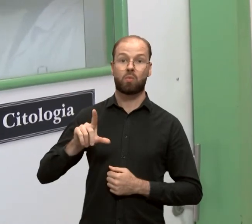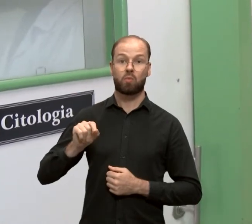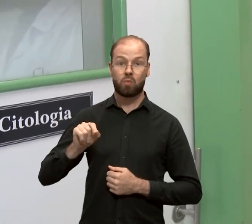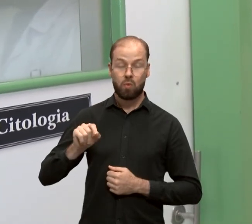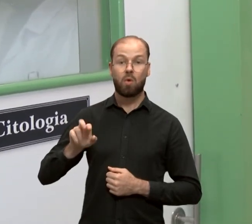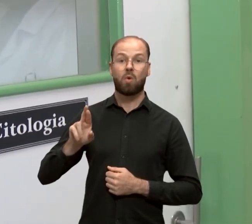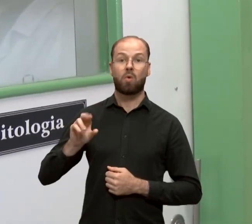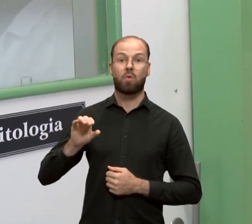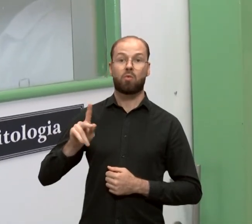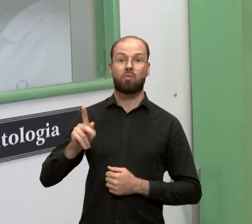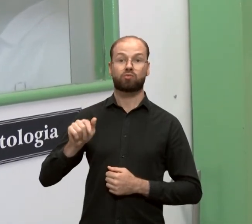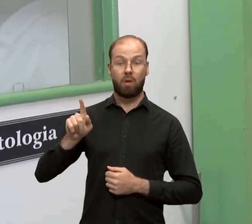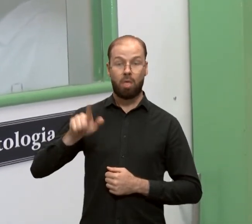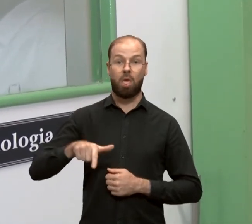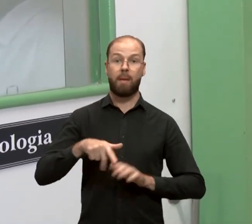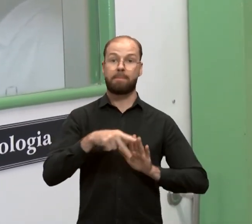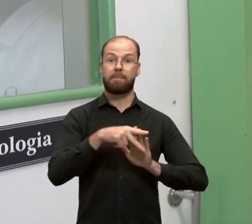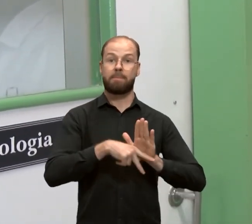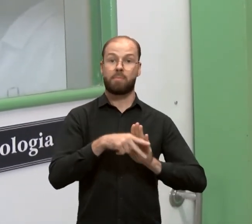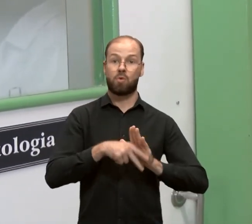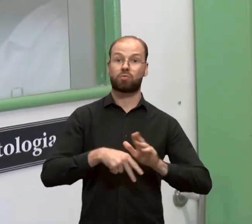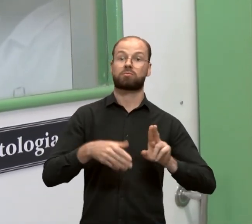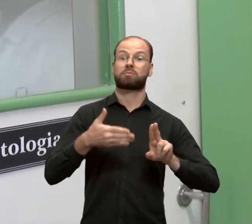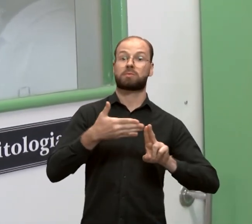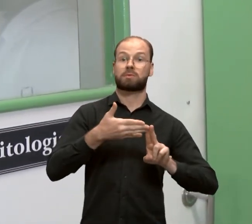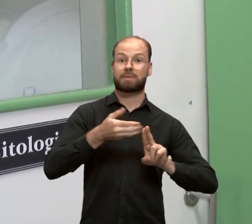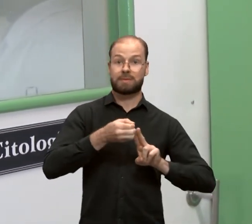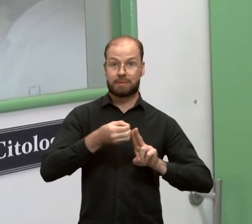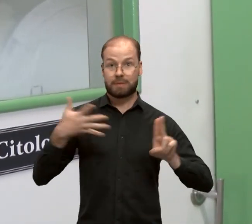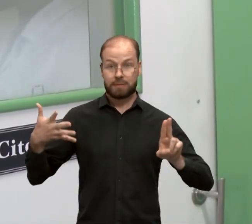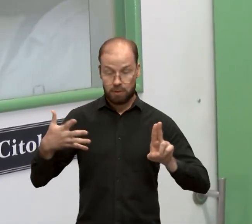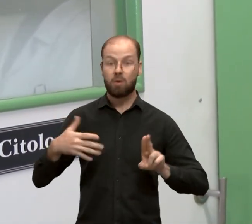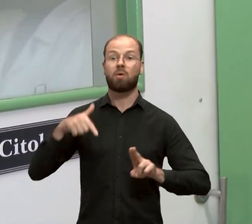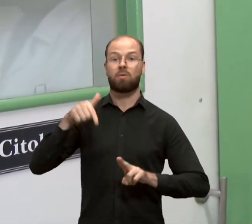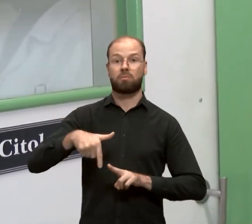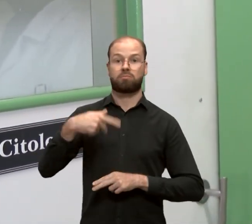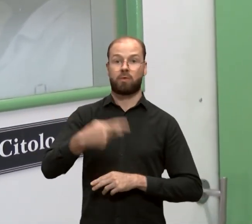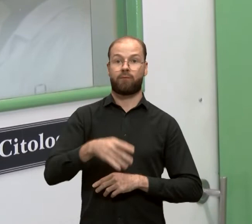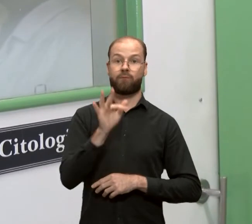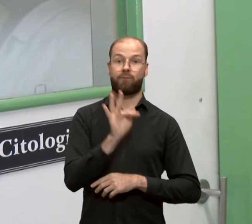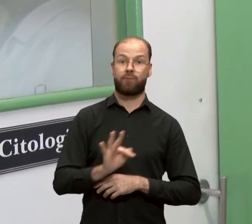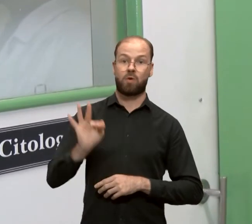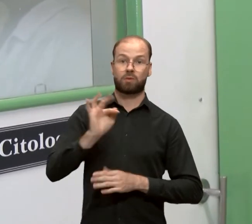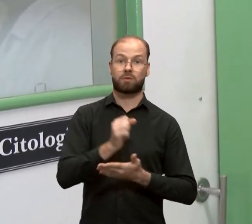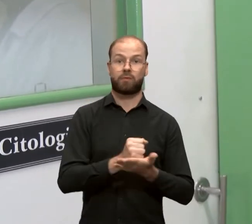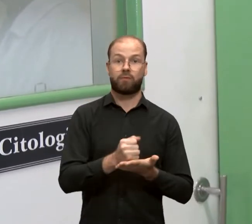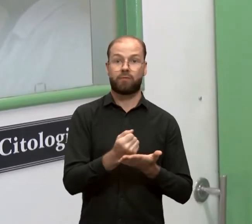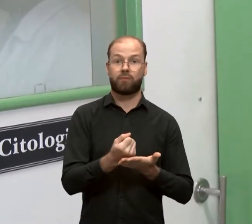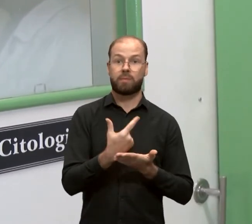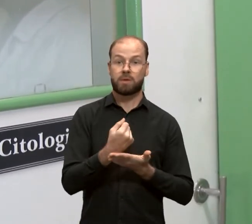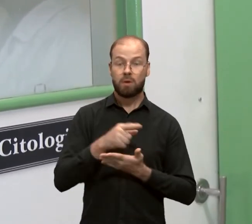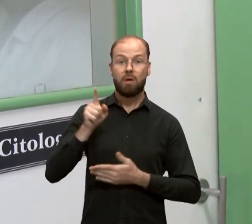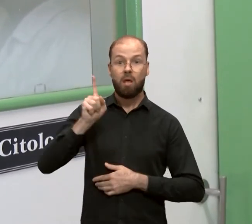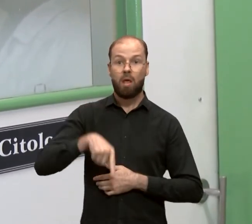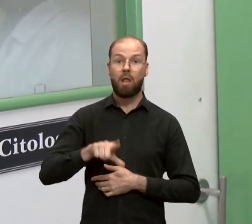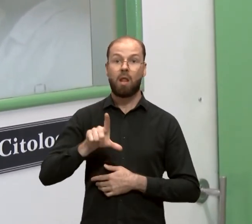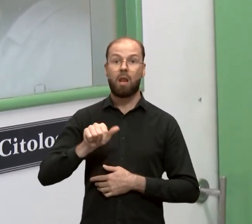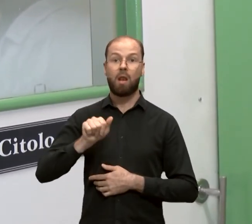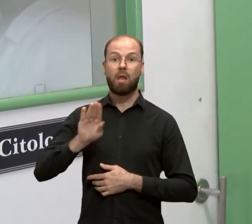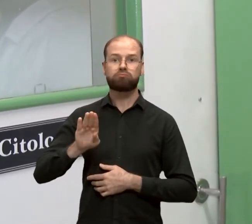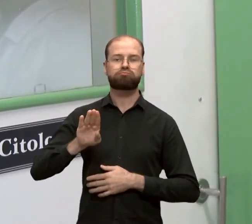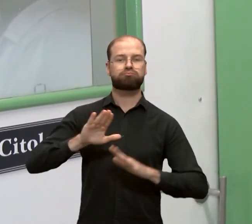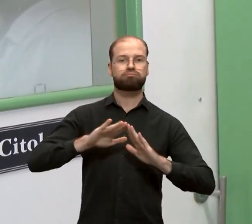de extensão da Faculdade de Farmácia, é um laboratório escola e nós atendemos hoje